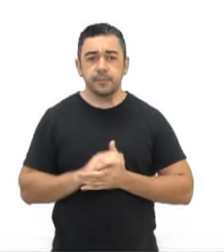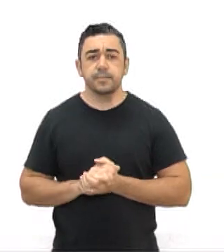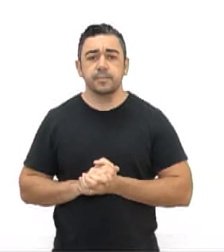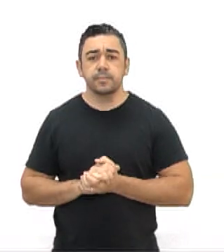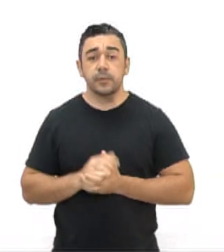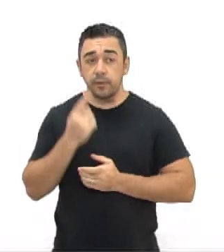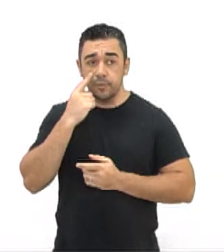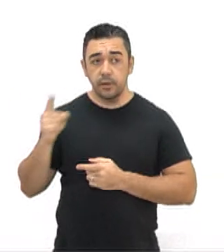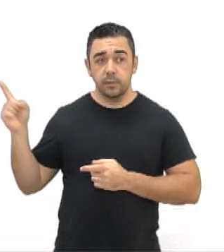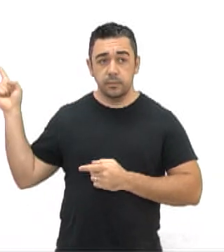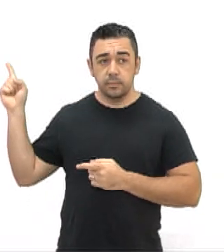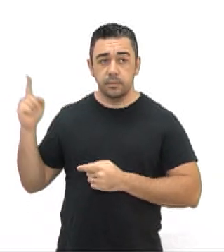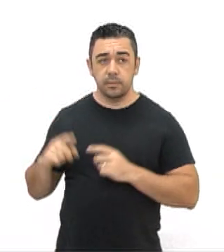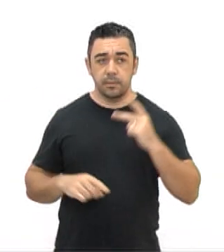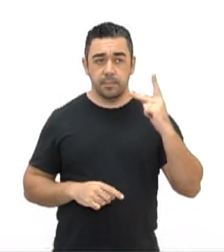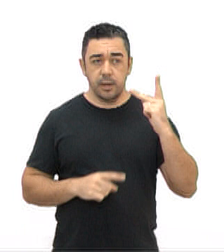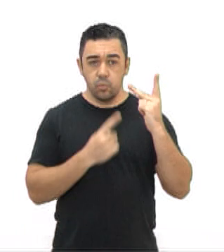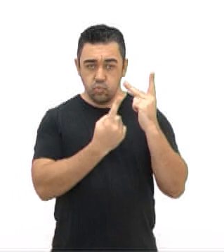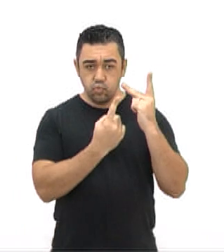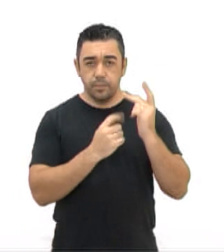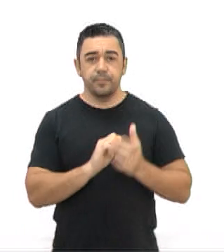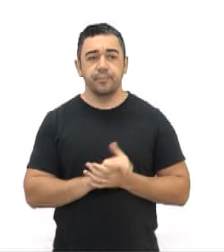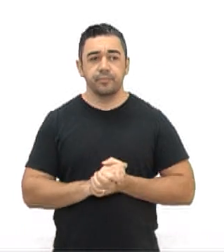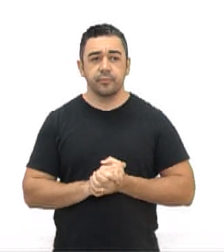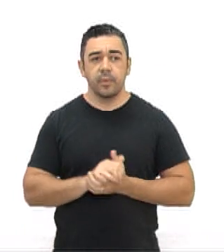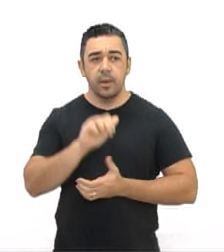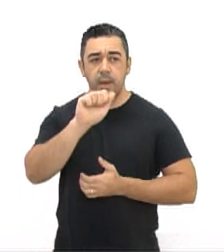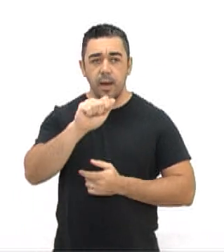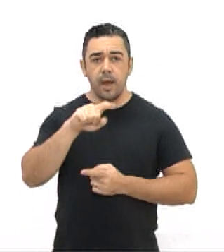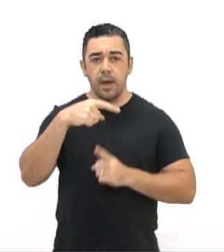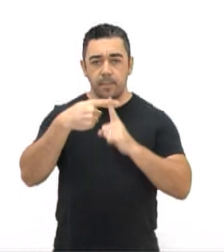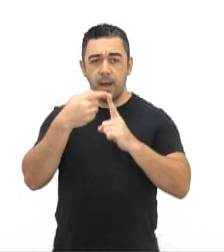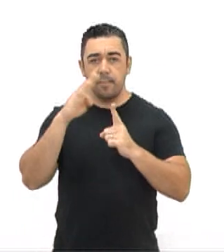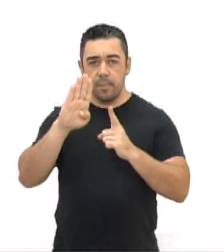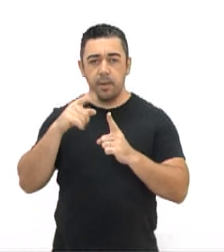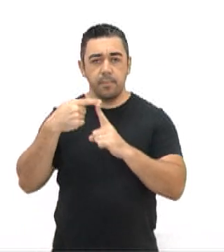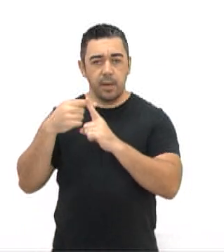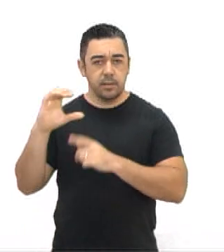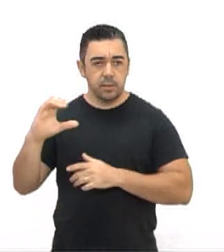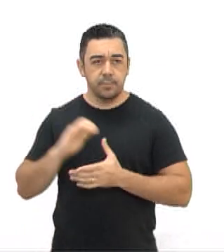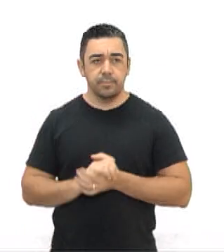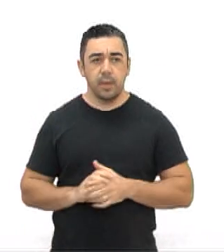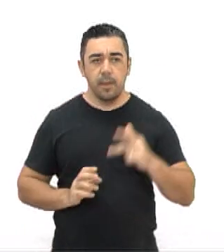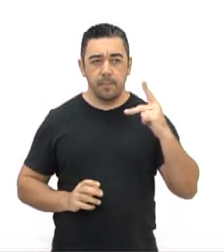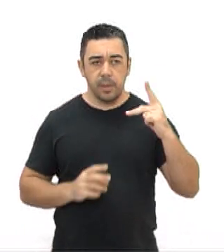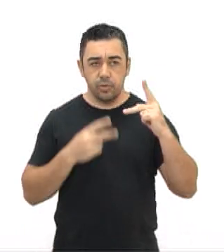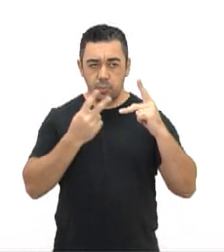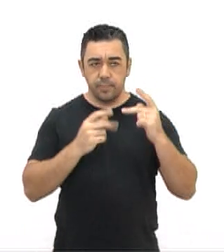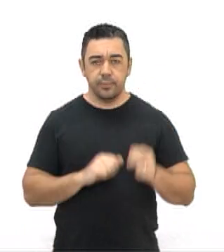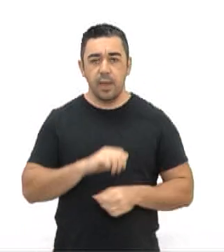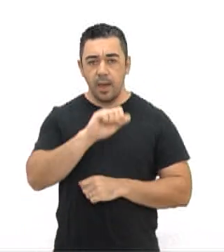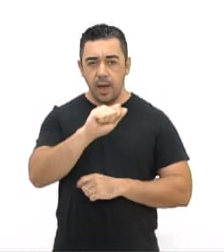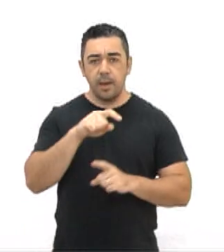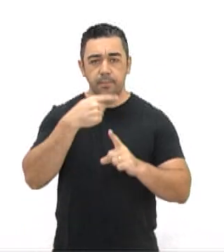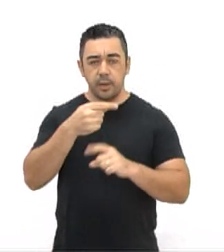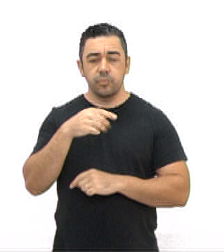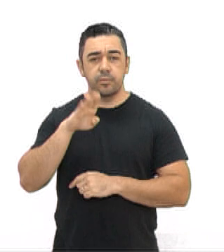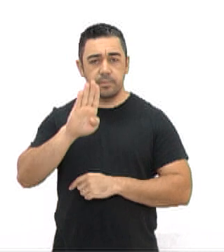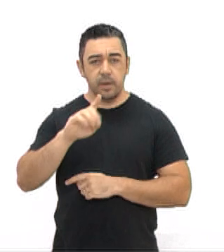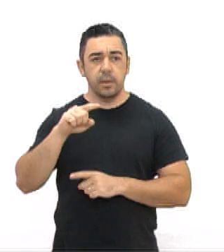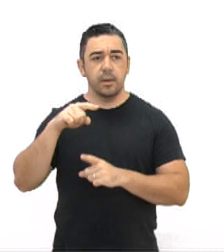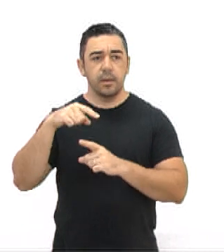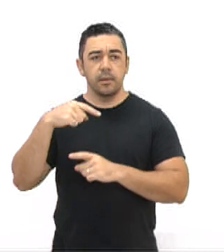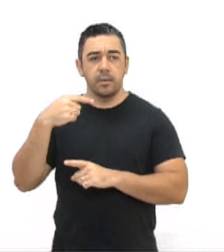os polinômios. P1, eu tenho A mais B mais C. P2, A menos B mais C.